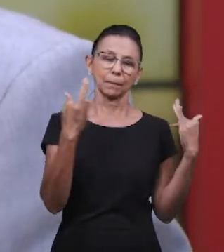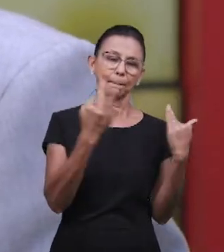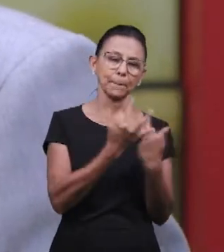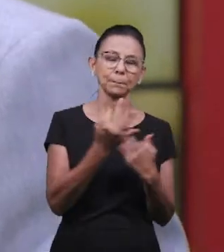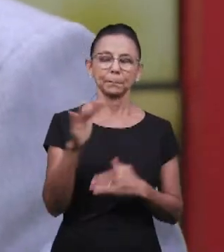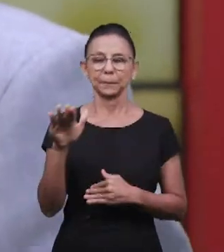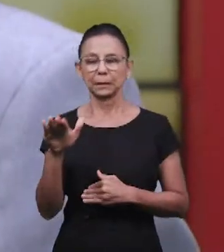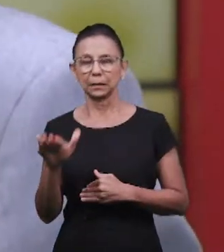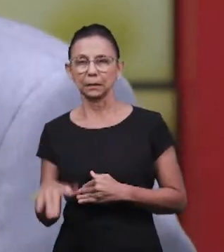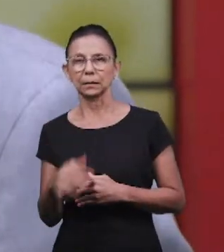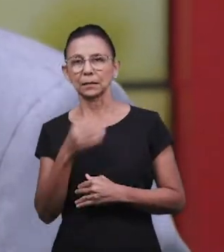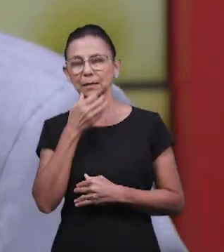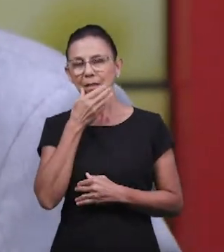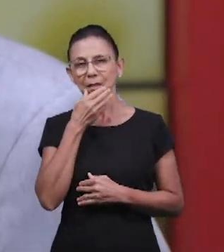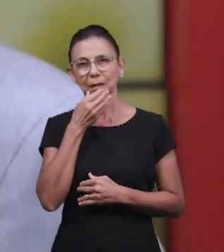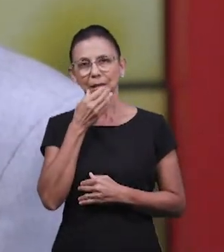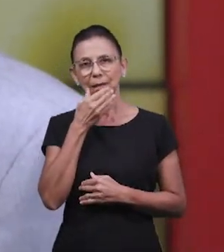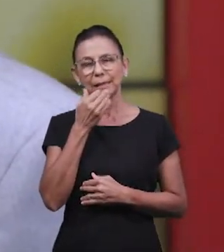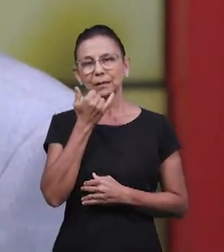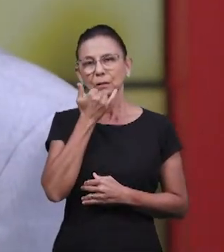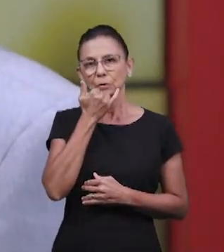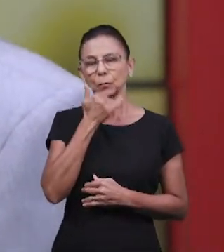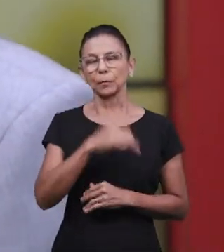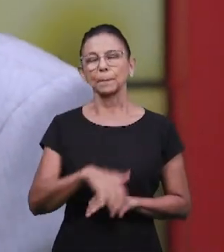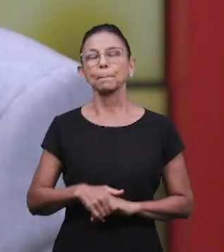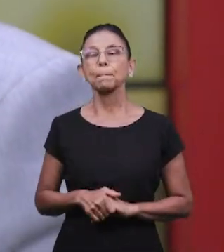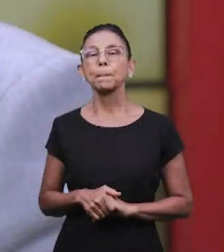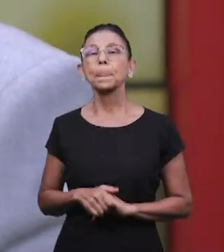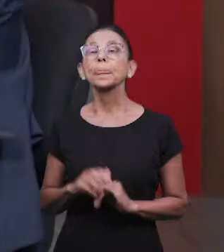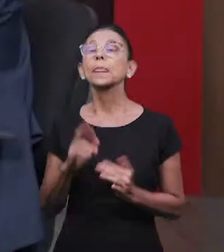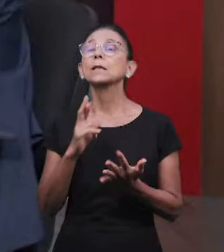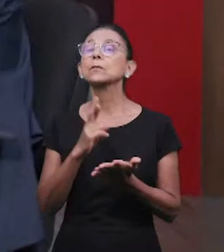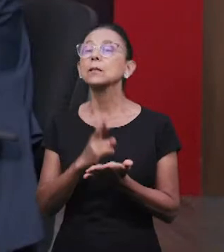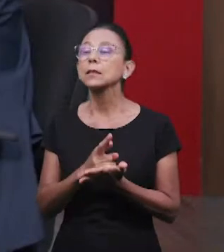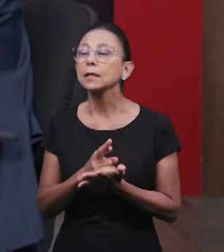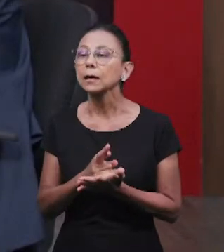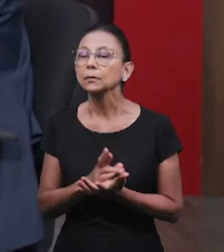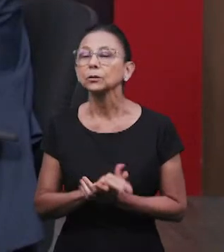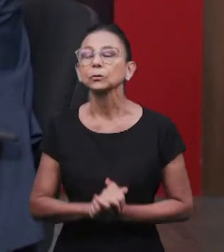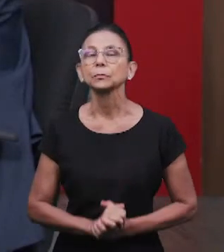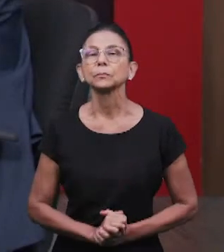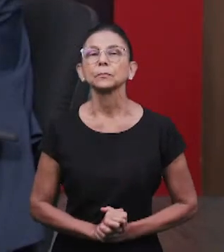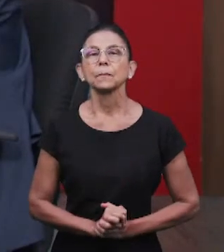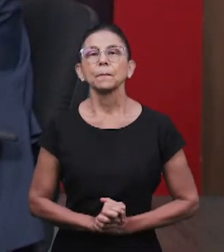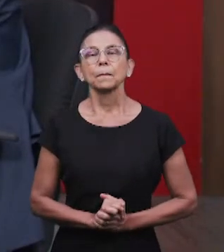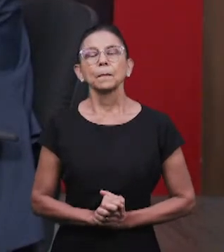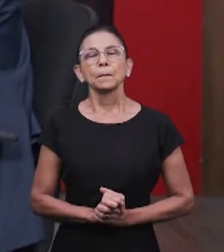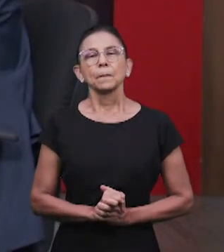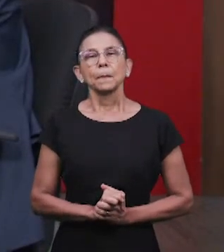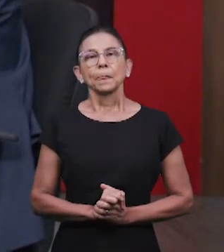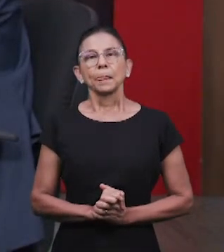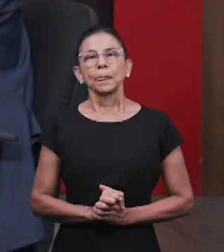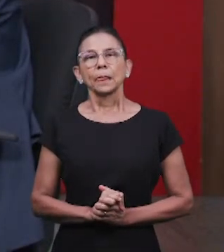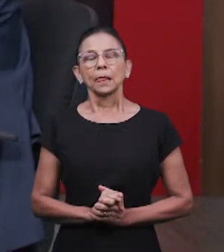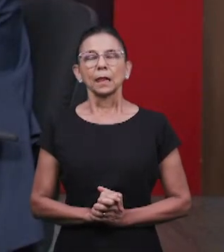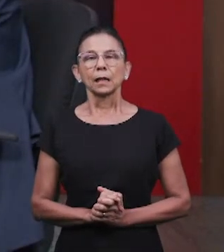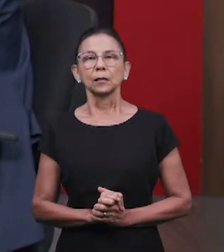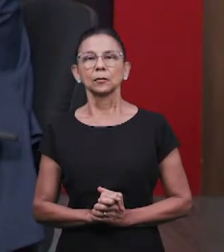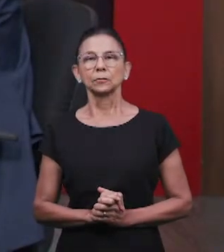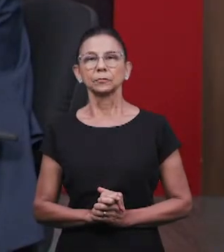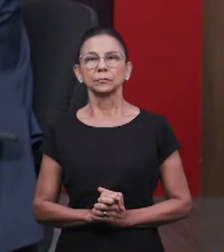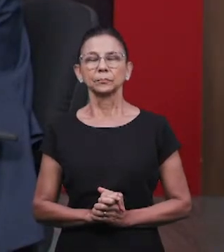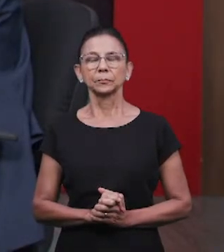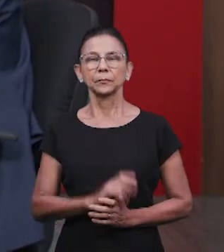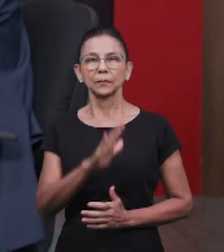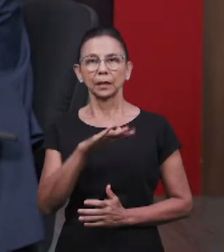criança, e como resultado disso para a igreja. O estímulo, o tratamento precoce que a gente fala, esse